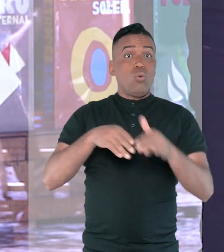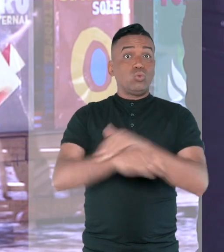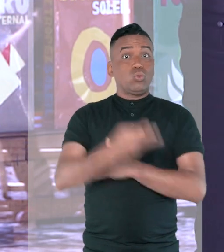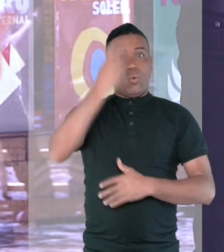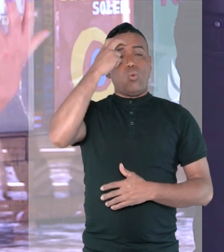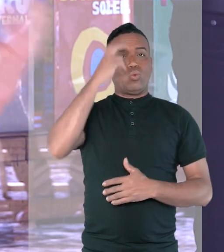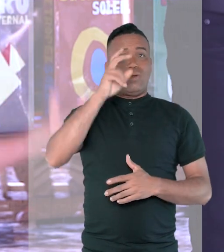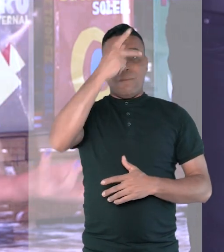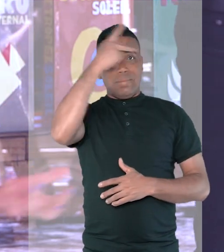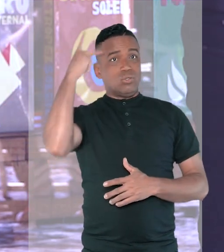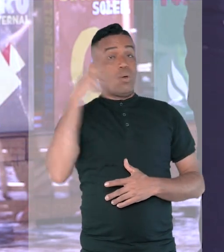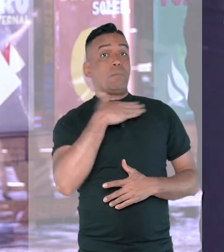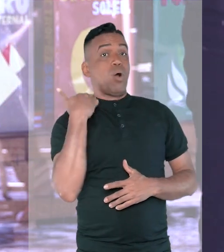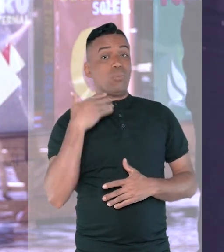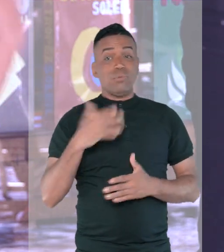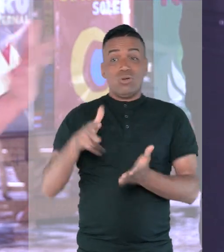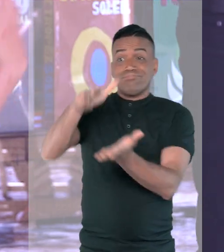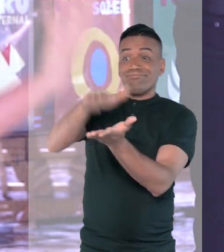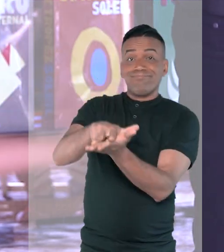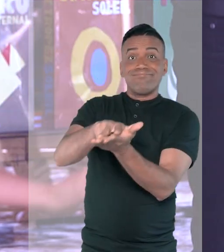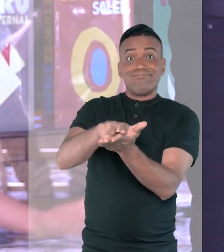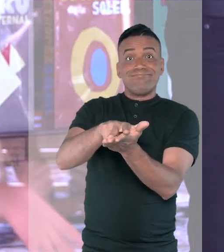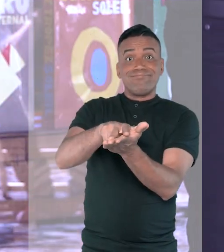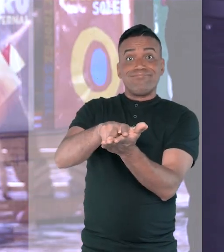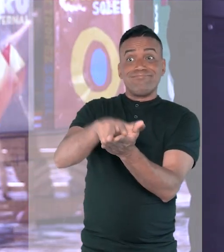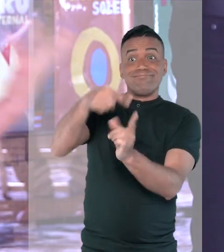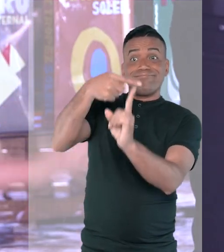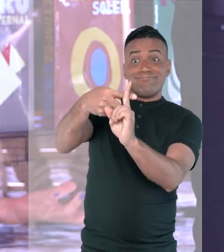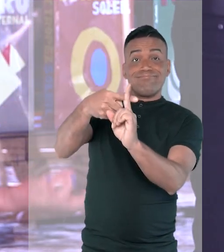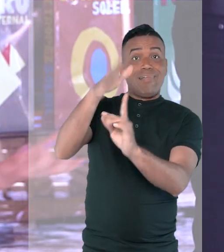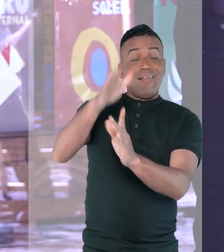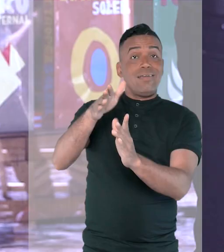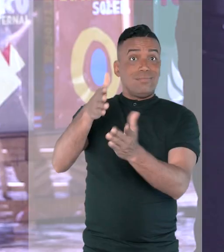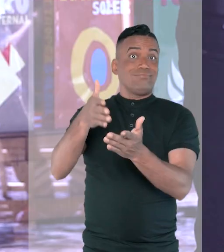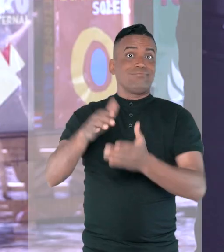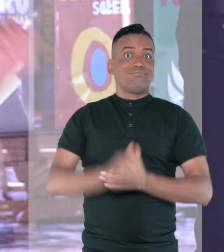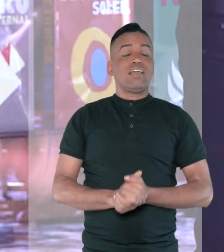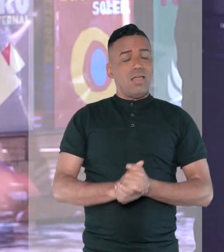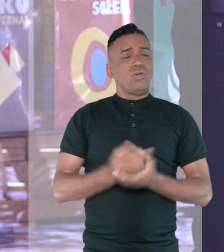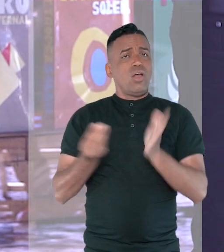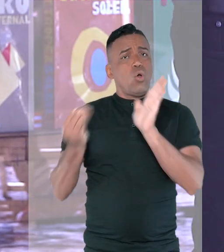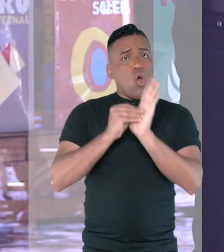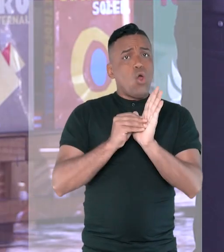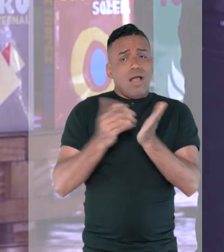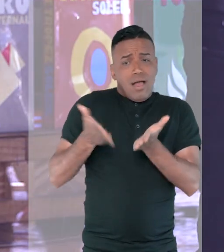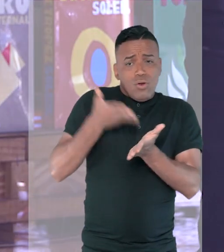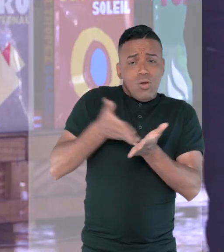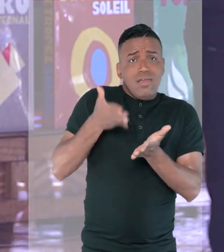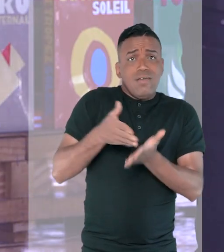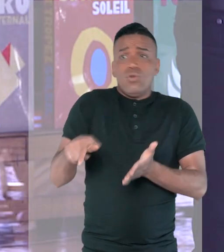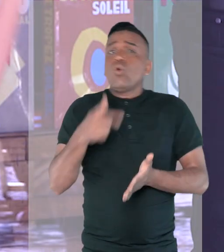culturalmente é com a pessoa que morre, porque a pessoa ainda está lá, ela ainda é uma presença. Eu queria muito trazer isso para o